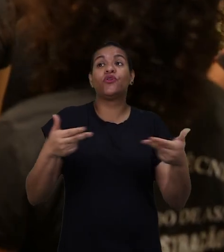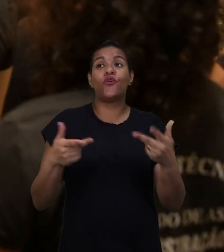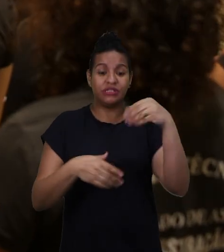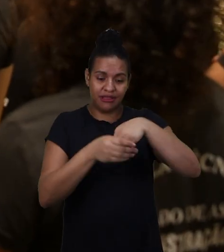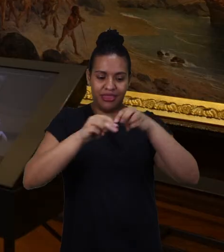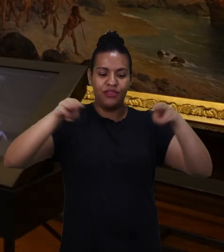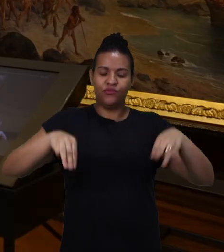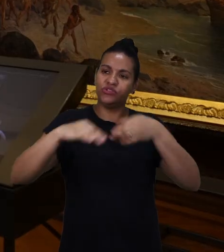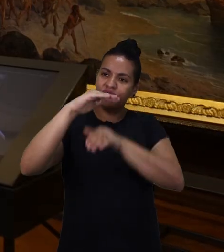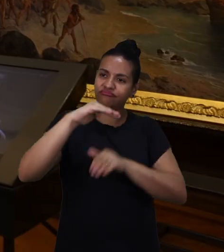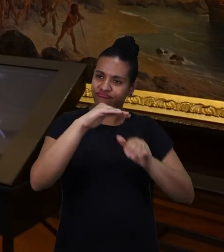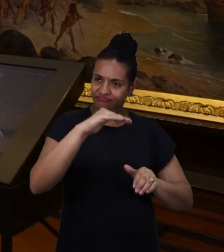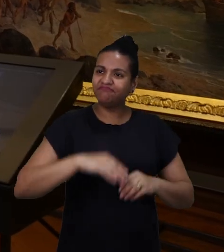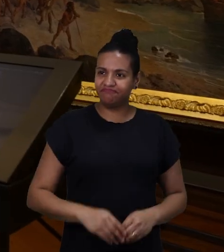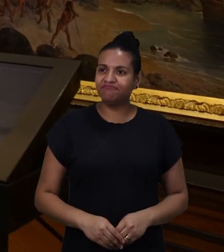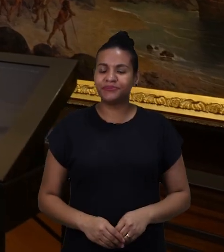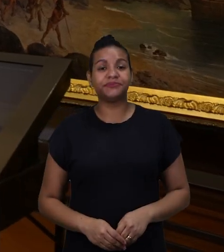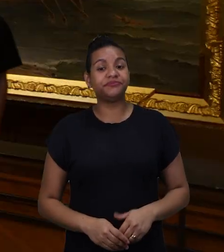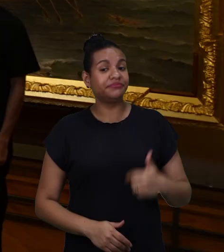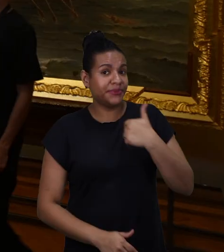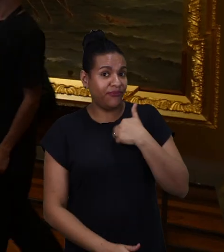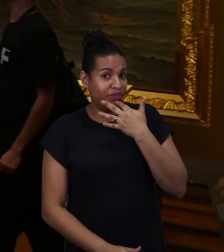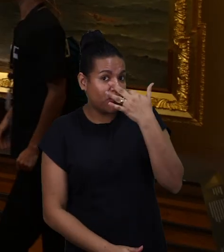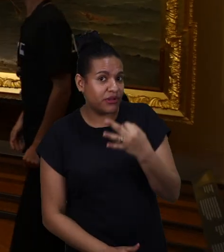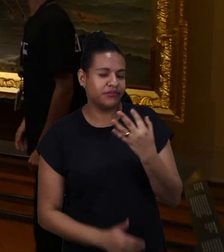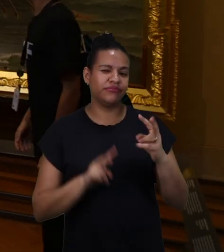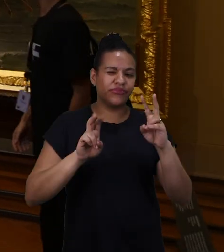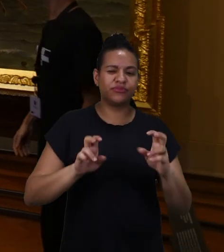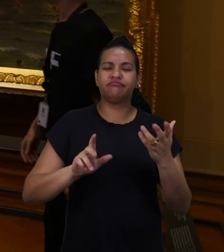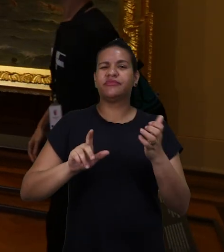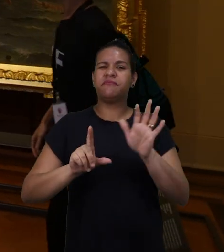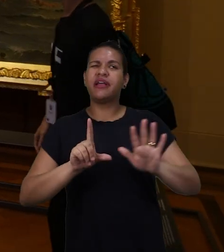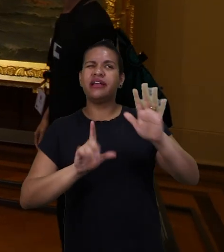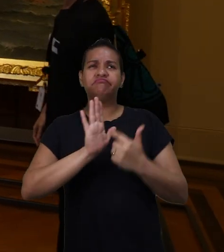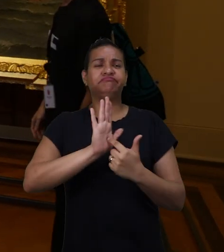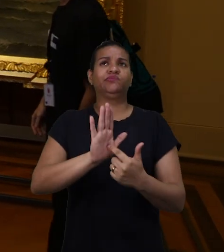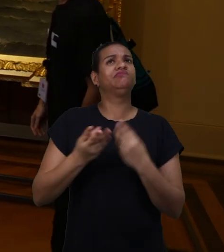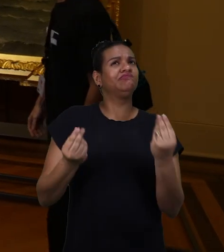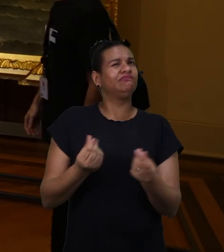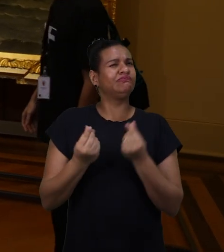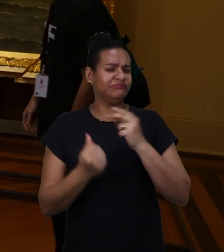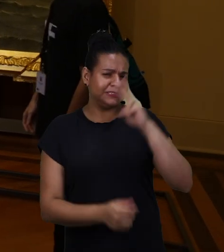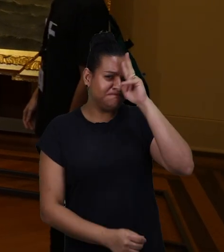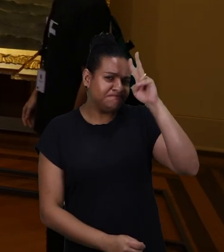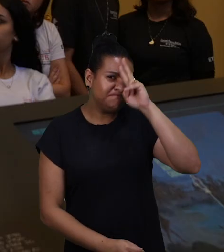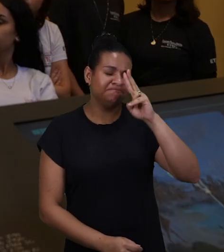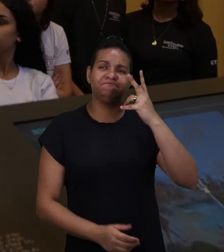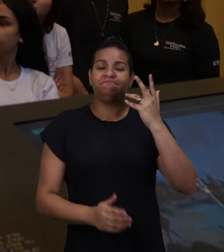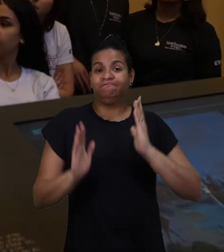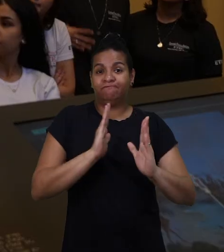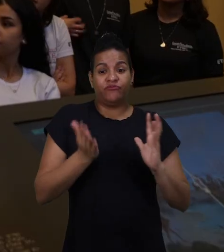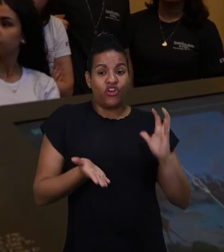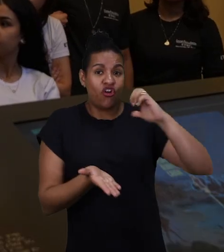dentro. Eu acho que expor imagens ainda relacionadas a uma